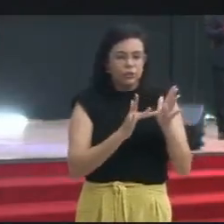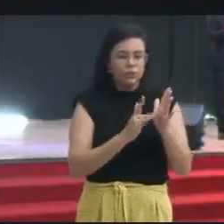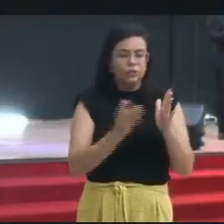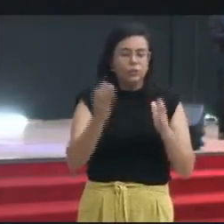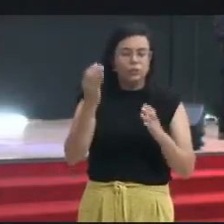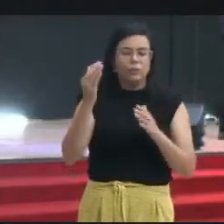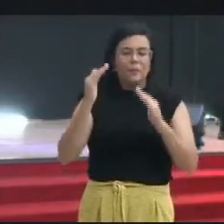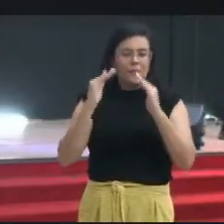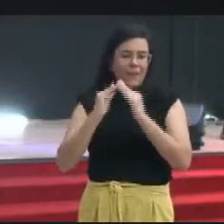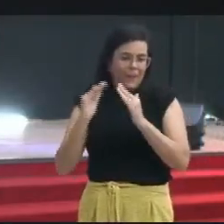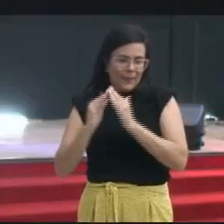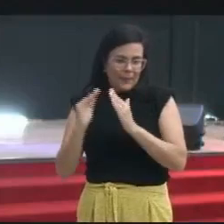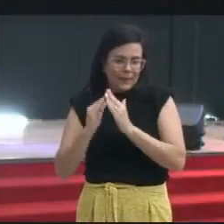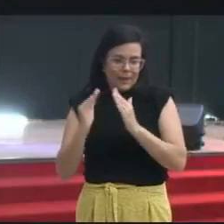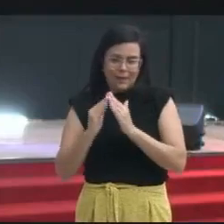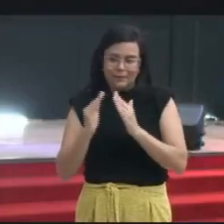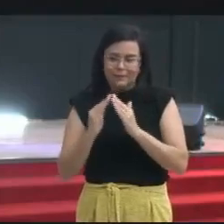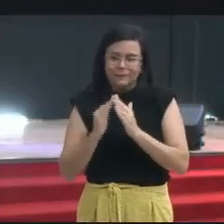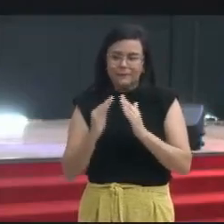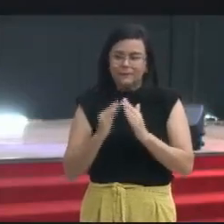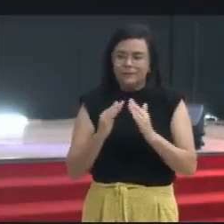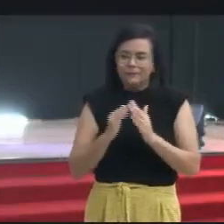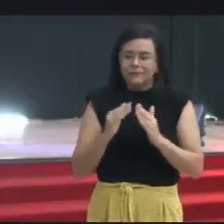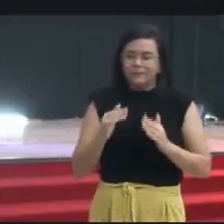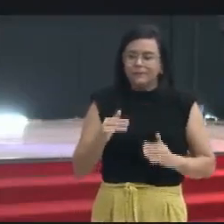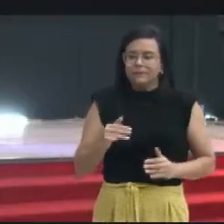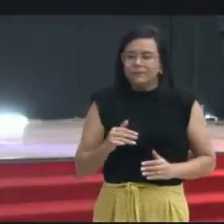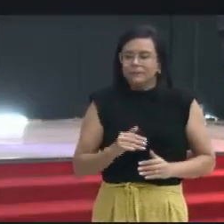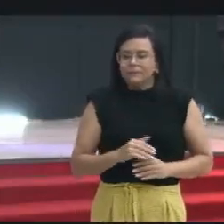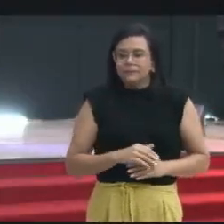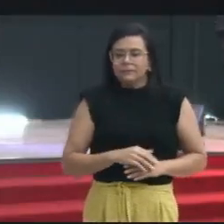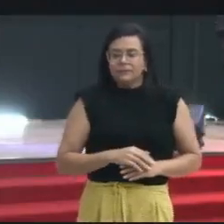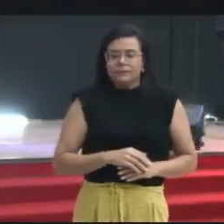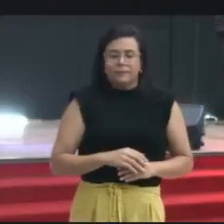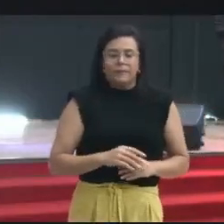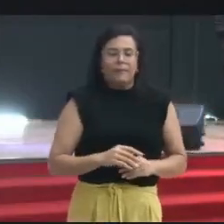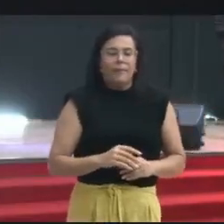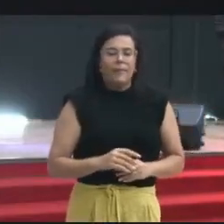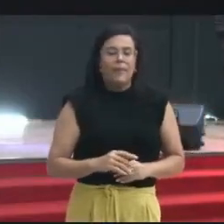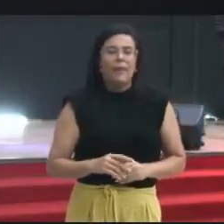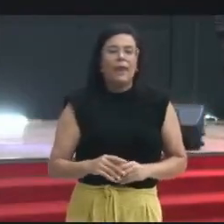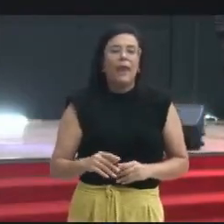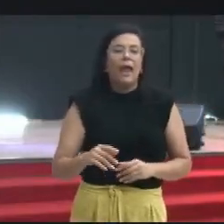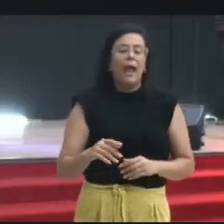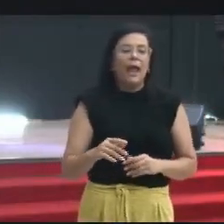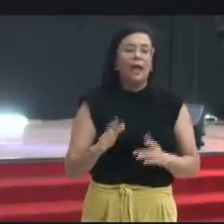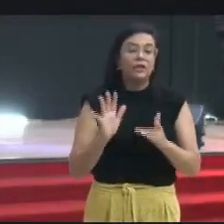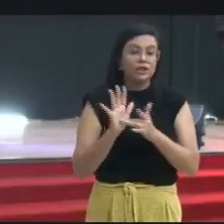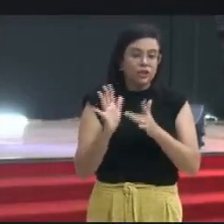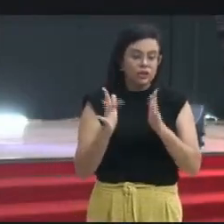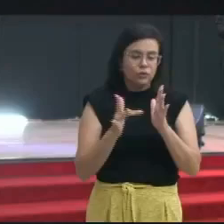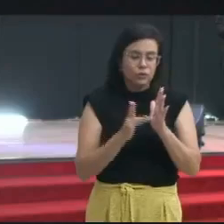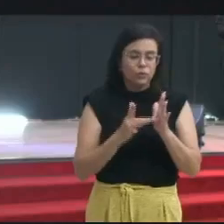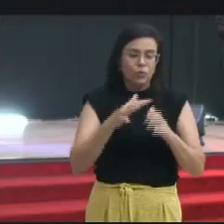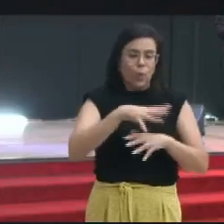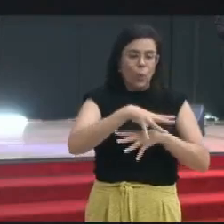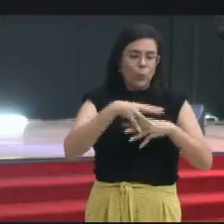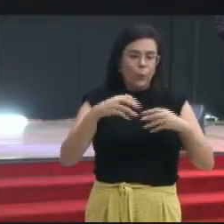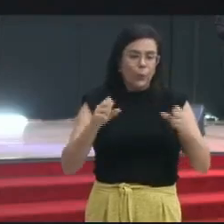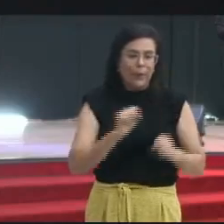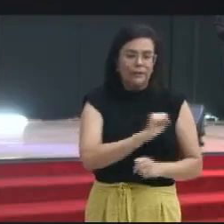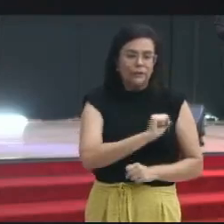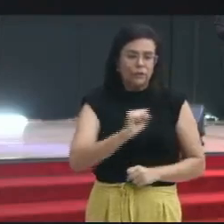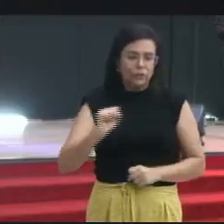que Jesus foi na casa de Pedro em Cafarnaum e curou a sogra de Pedro. As más línguas, não sou eu que